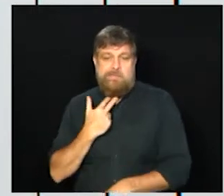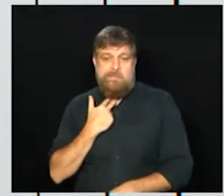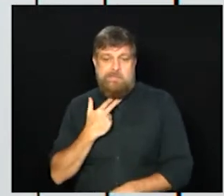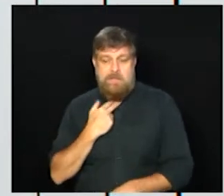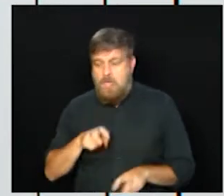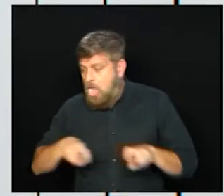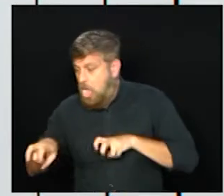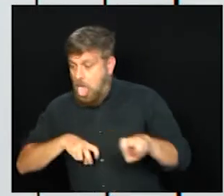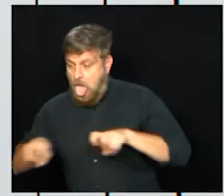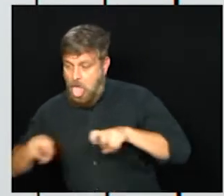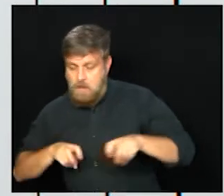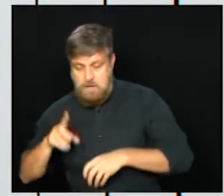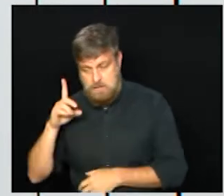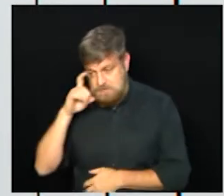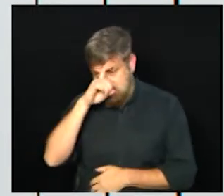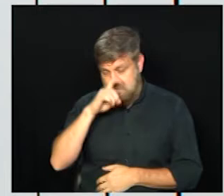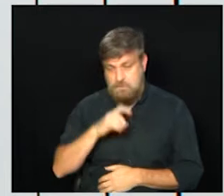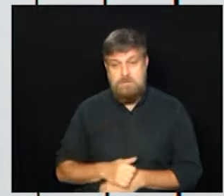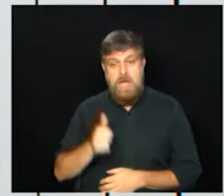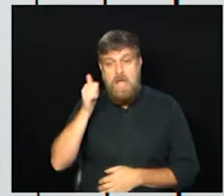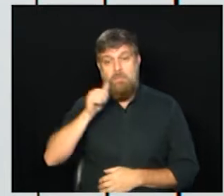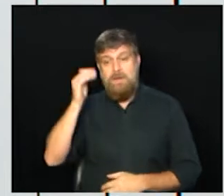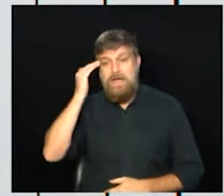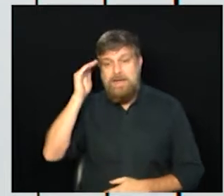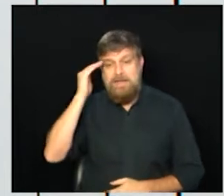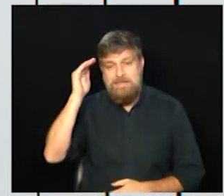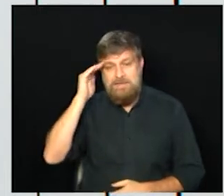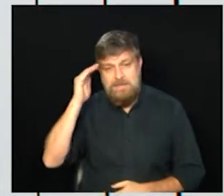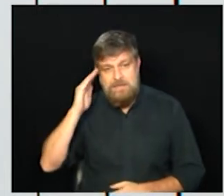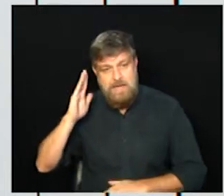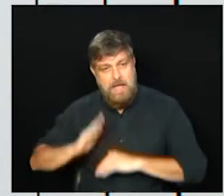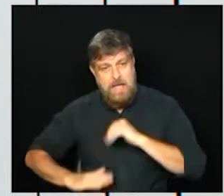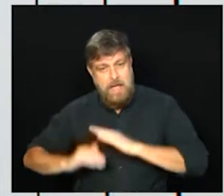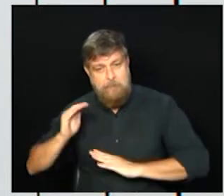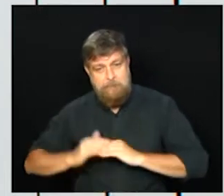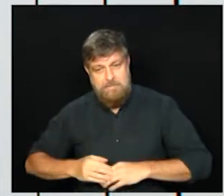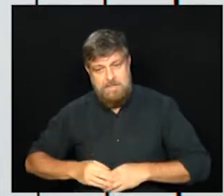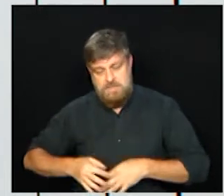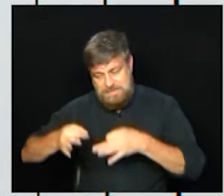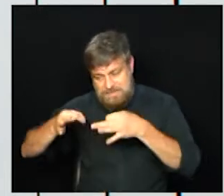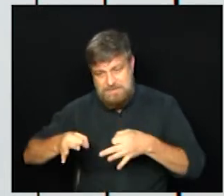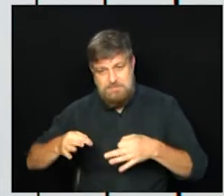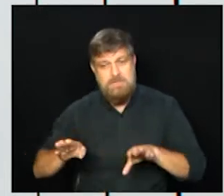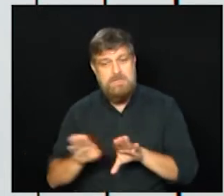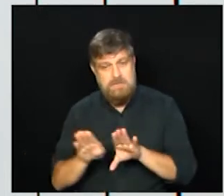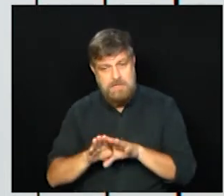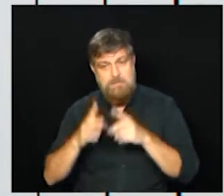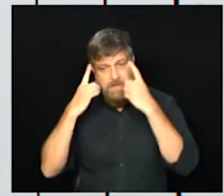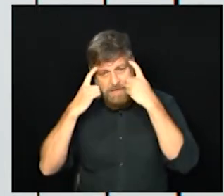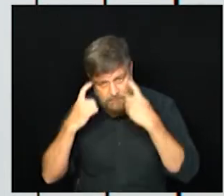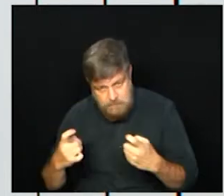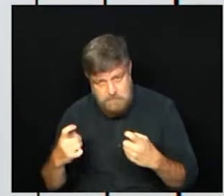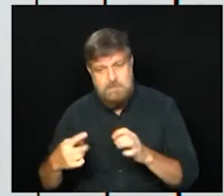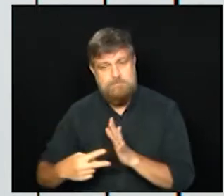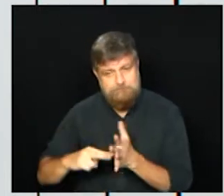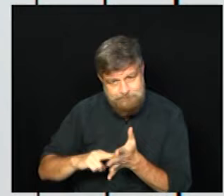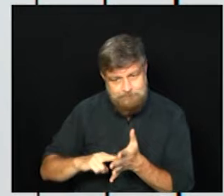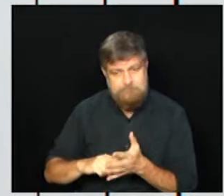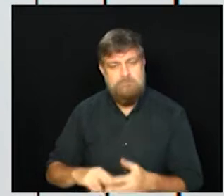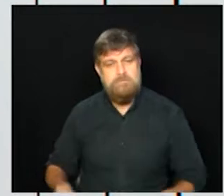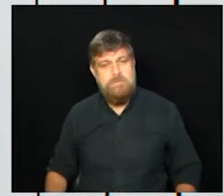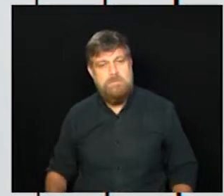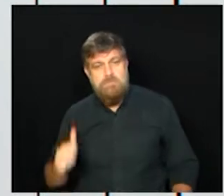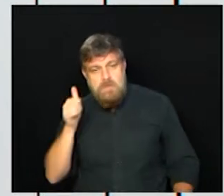também dificulta ela entender que aqueles pequenos gestos são uma forma de violência, que é você ter que